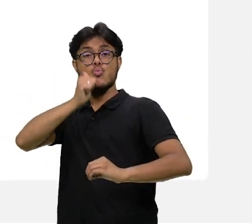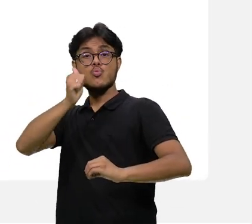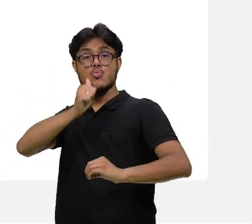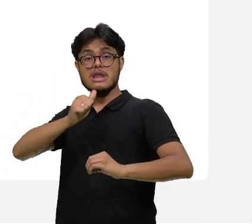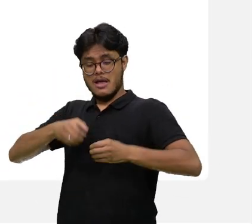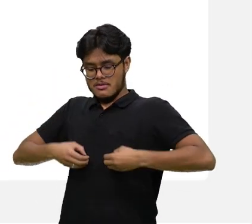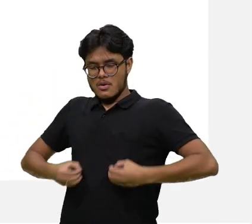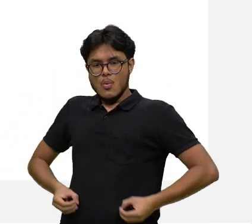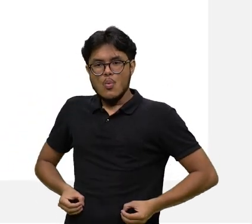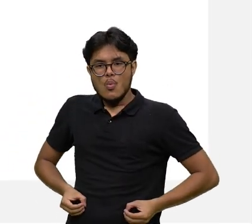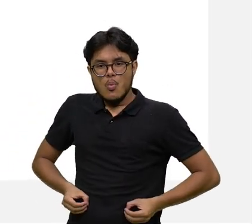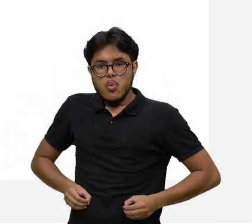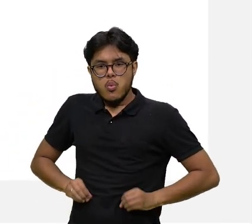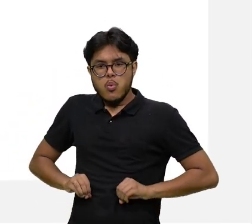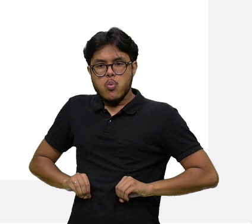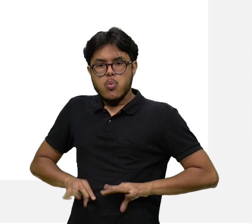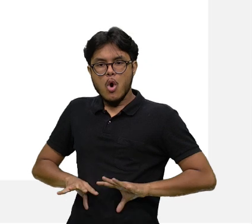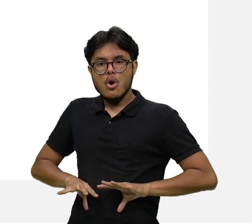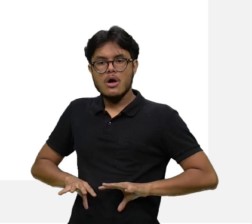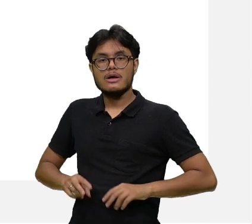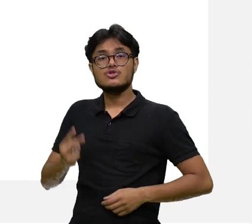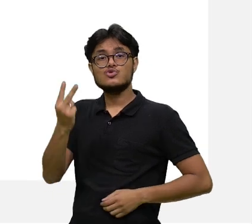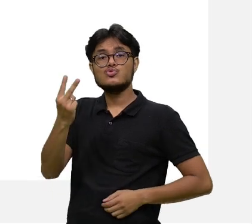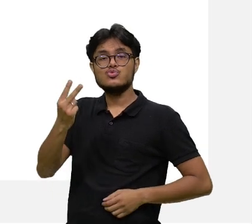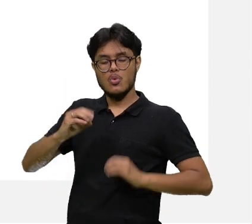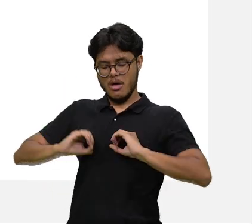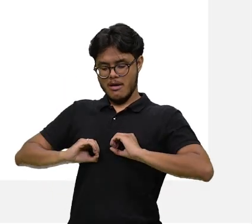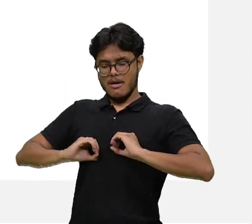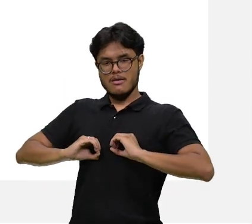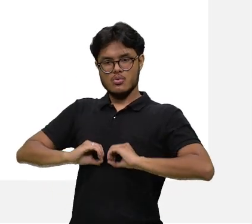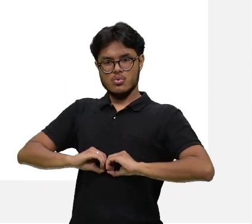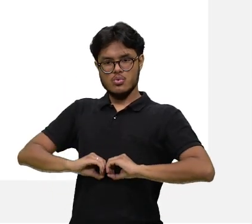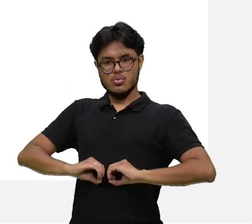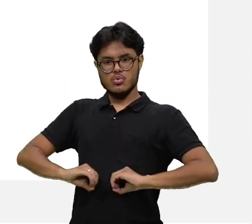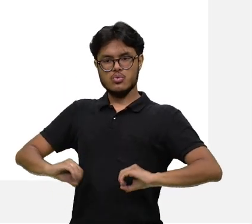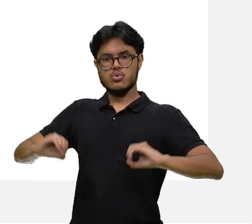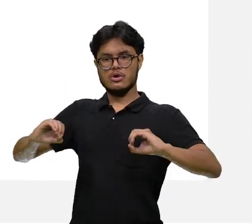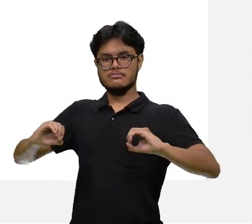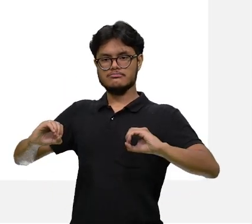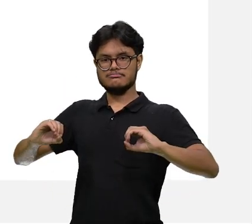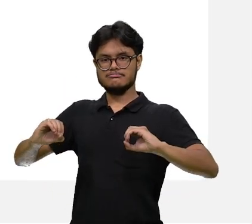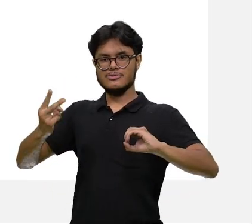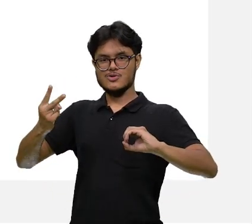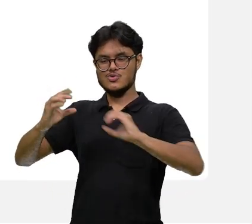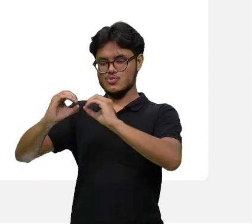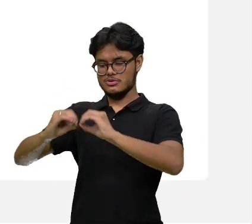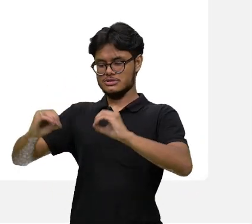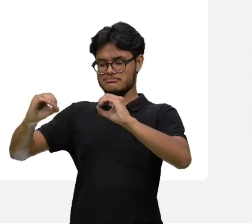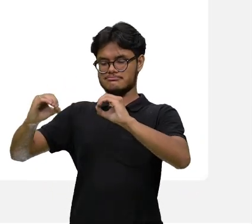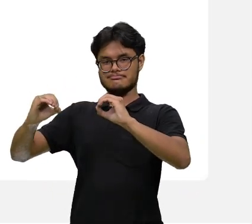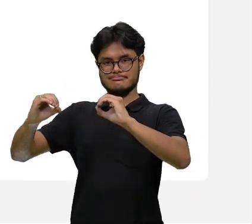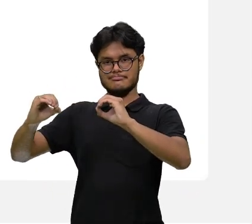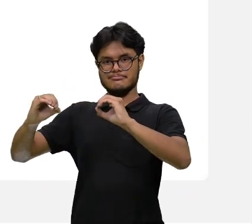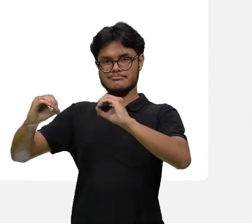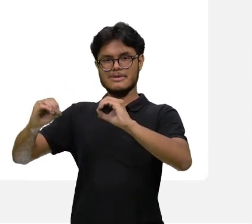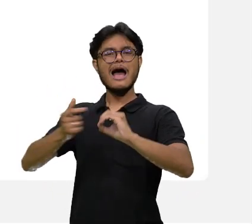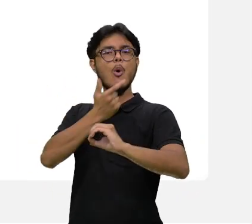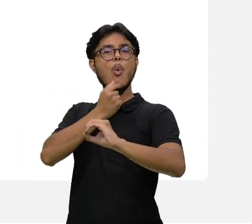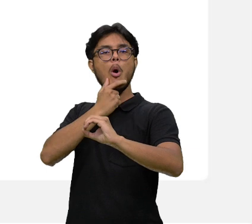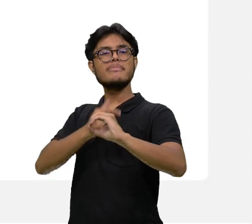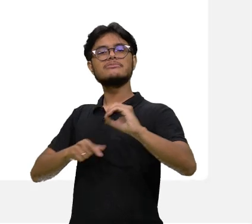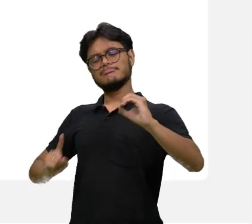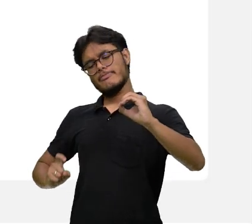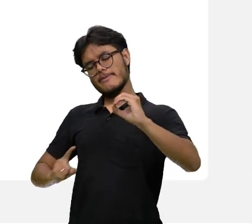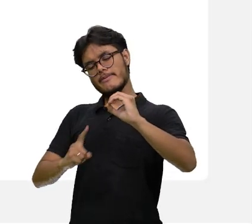2 vezes, olha aí. Aí veio um espermatozoide, fecundou um, veio o espermatozoide, fecundou o outro. Então vai dar origem a 2 indivíduos,